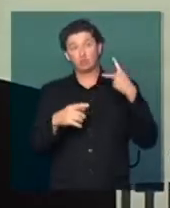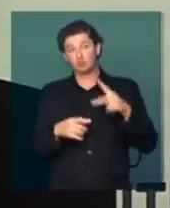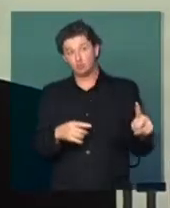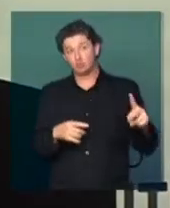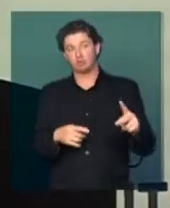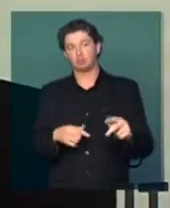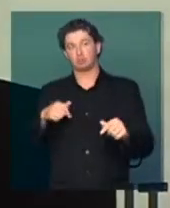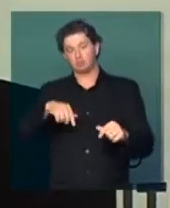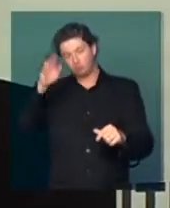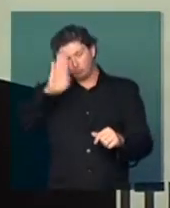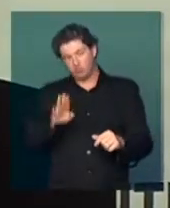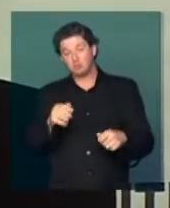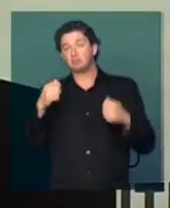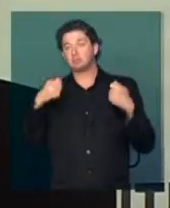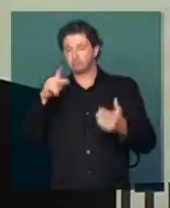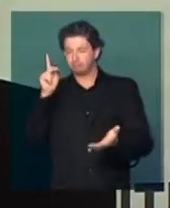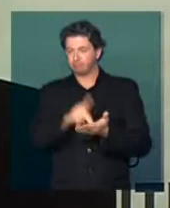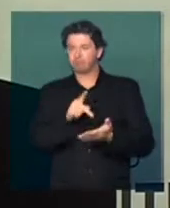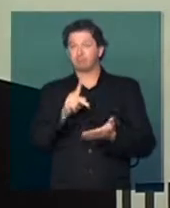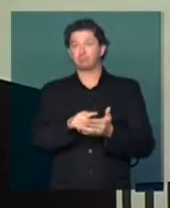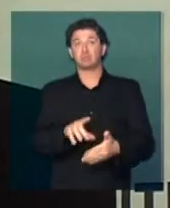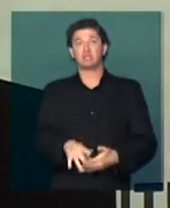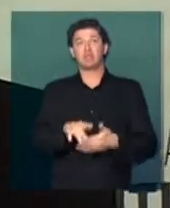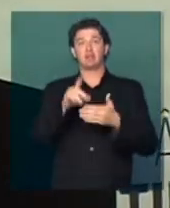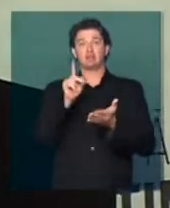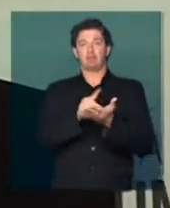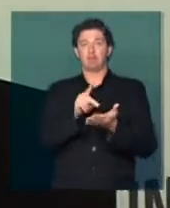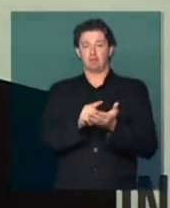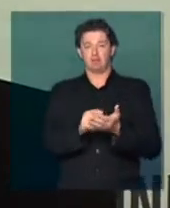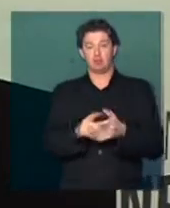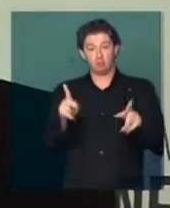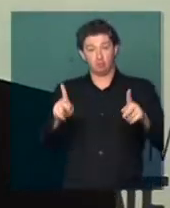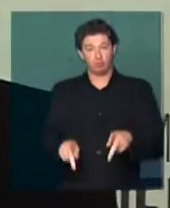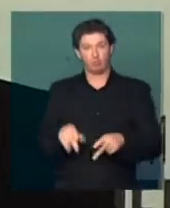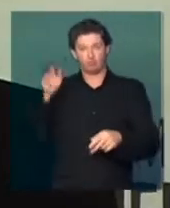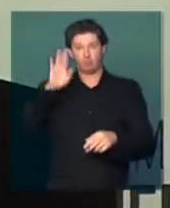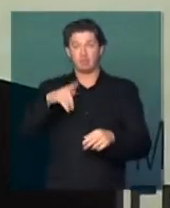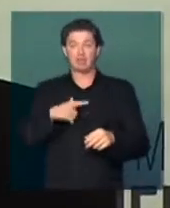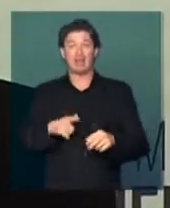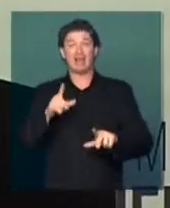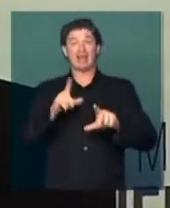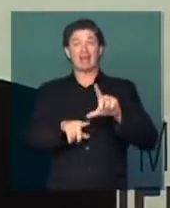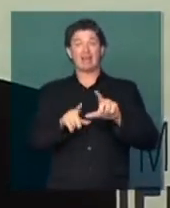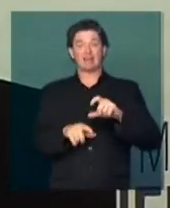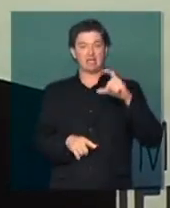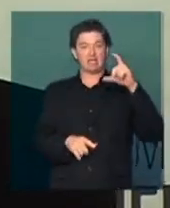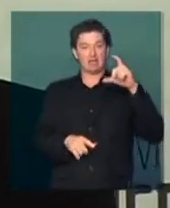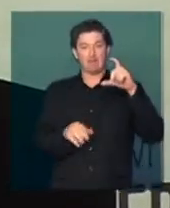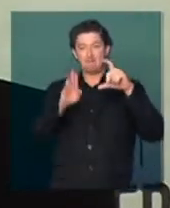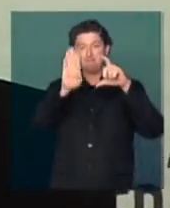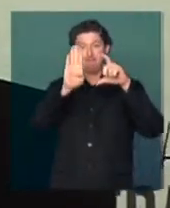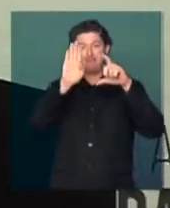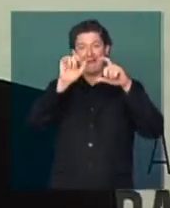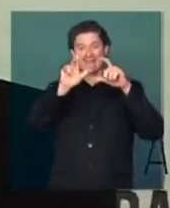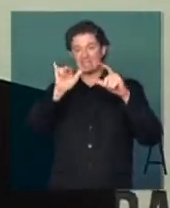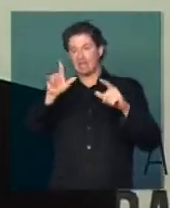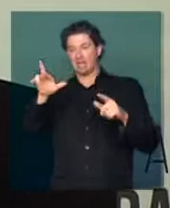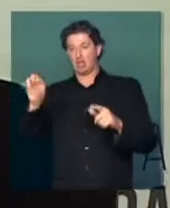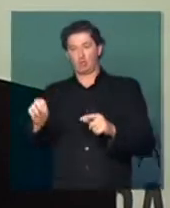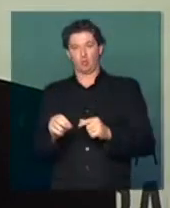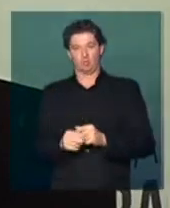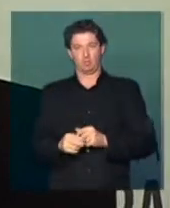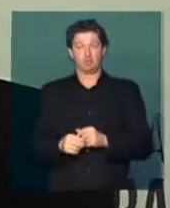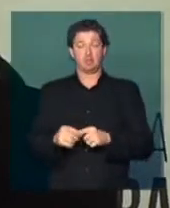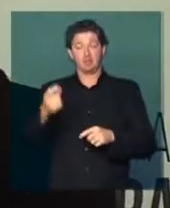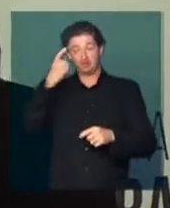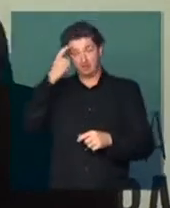esse país precisa verdadeiramente de líderes, de brasileiros com letra maiúscula, de homens que possam pensar no futuro